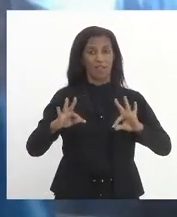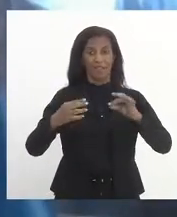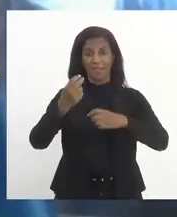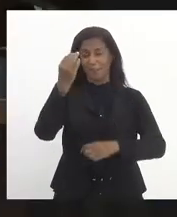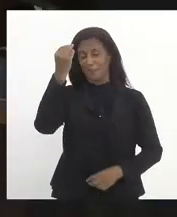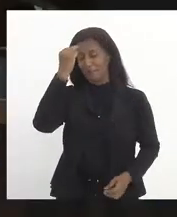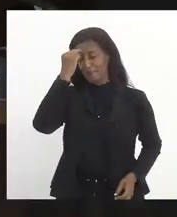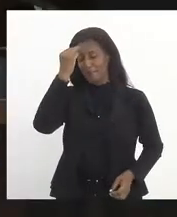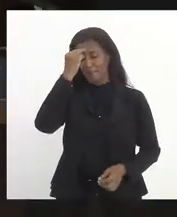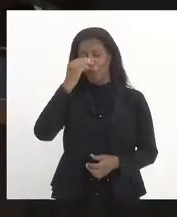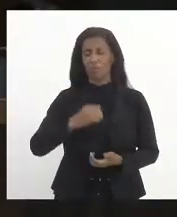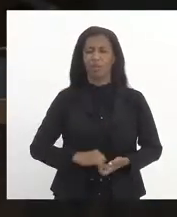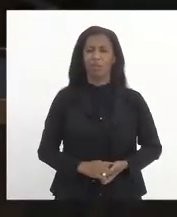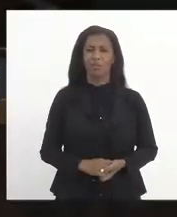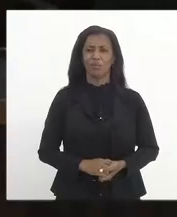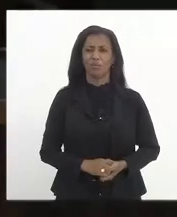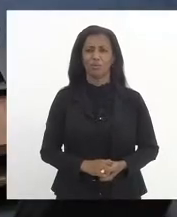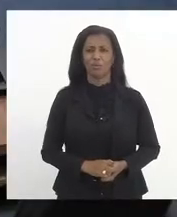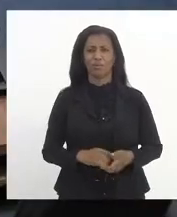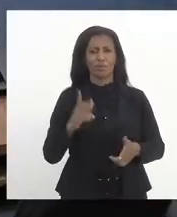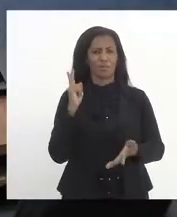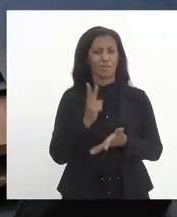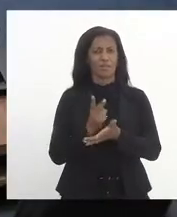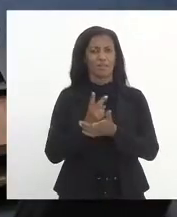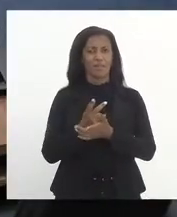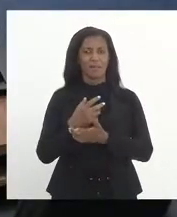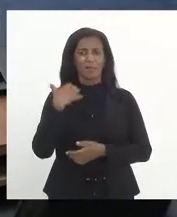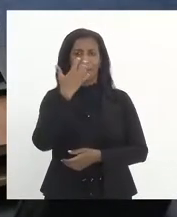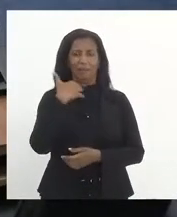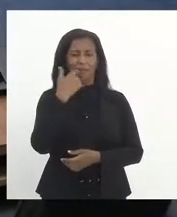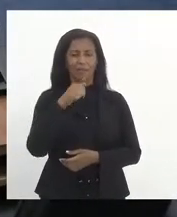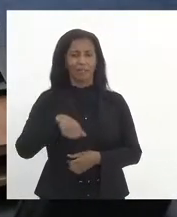mental. É isso. Sempre é cantado aí no plenário da Alerj.